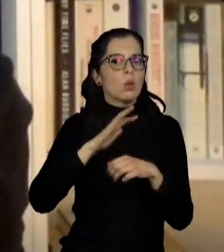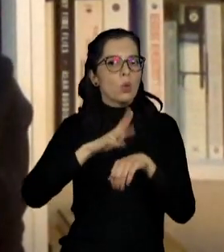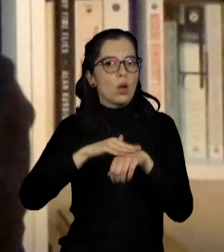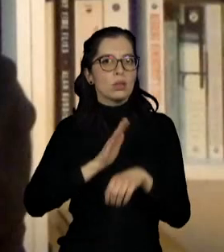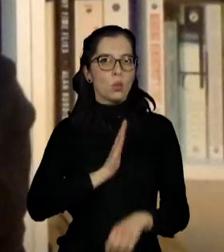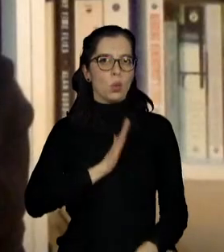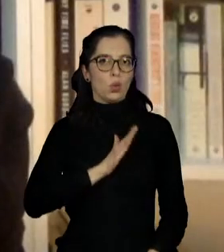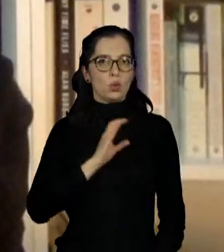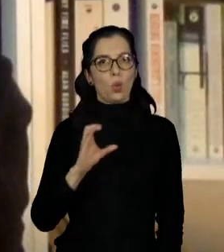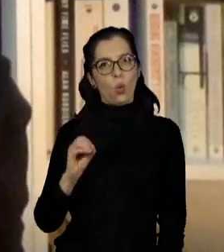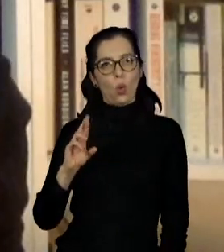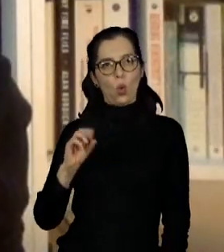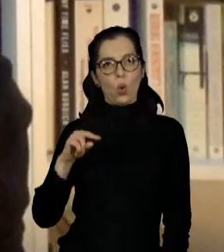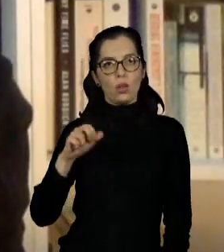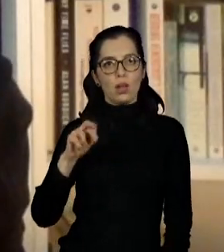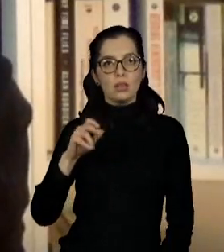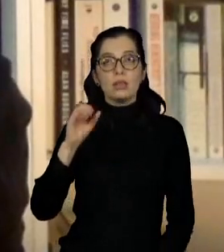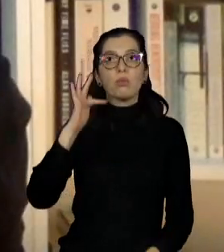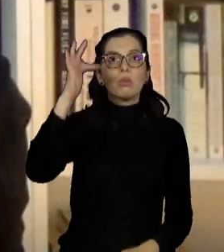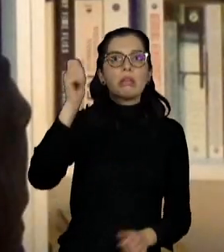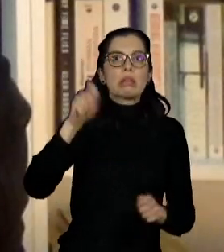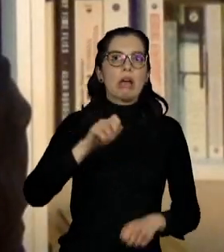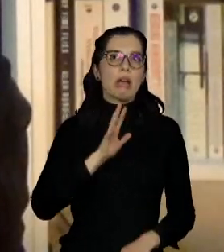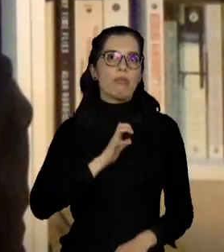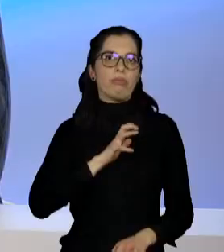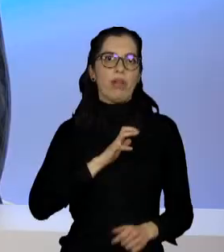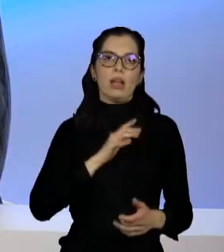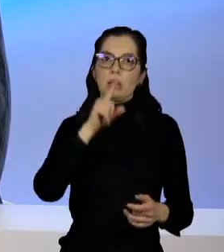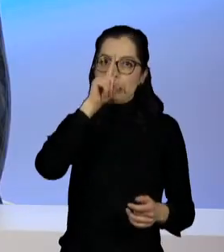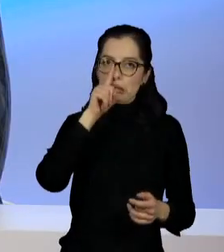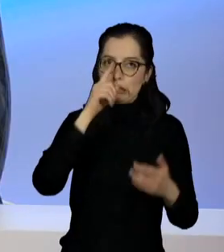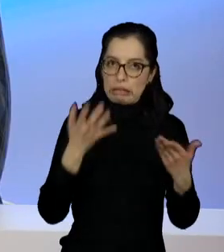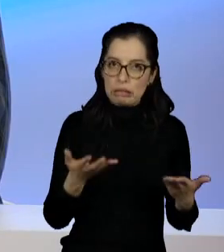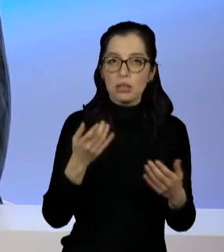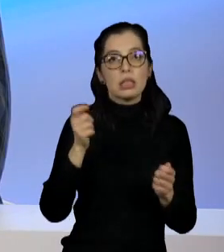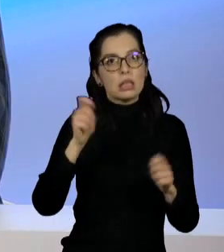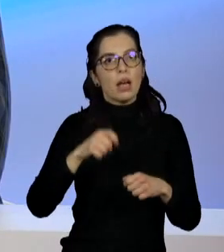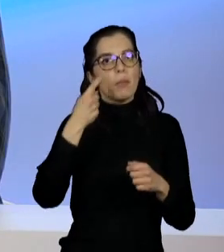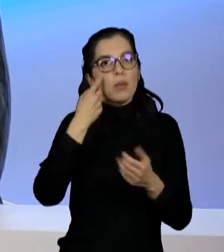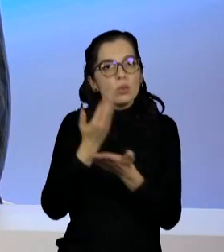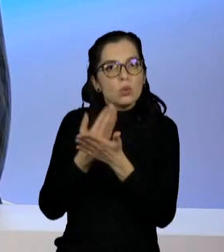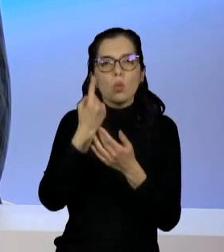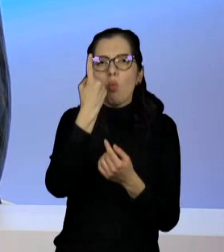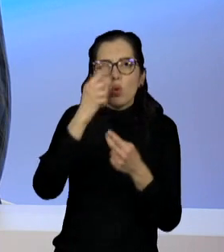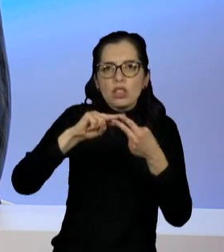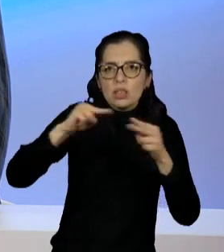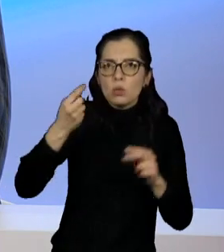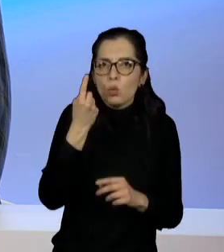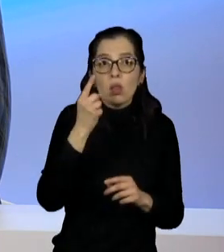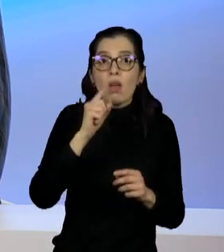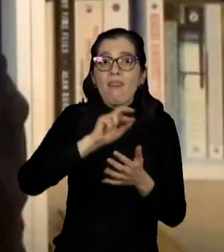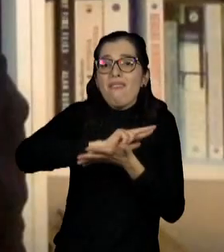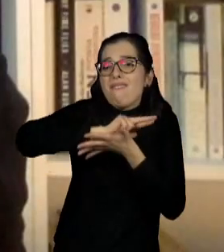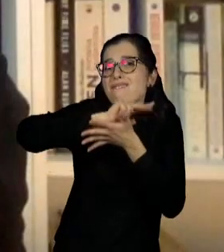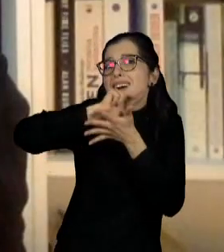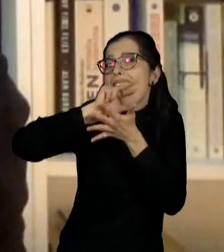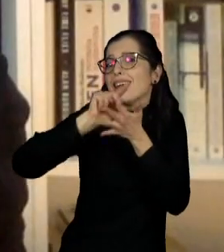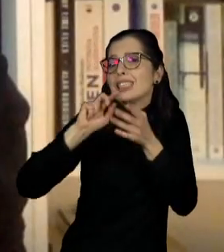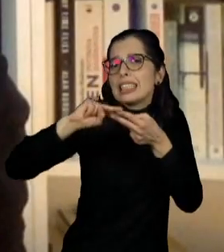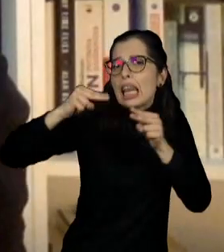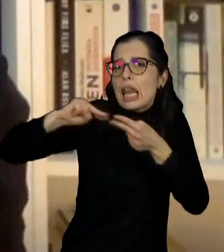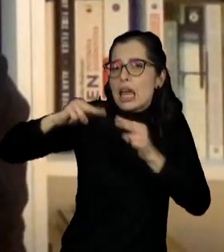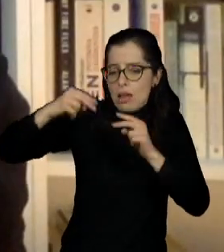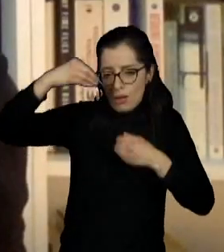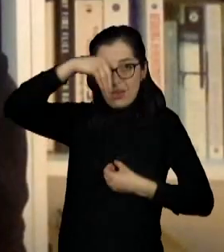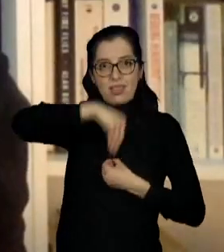disease and the future risk of having heart attacks using not one gene, but really hundreds, if not thousands